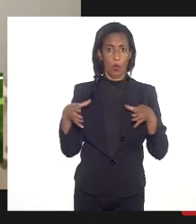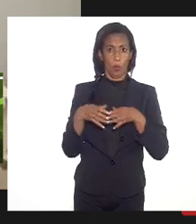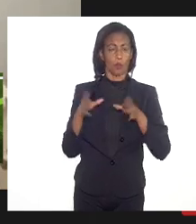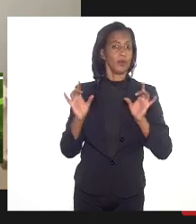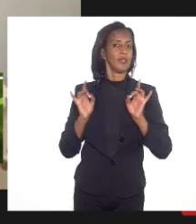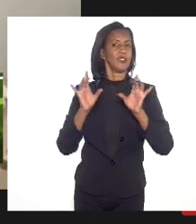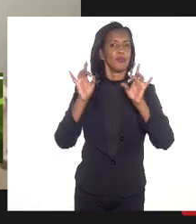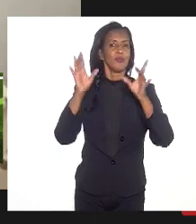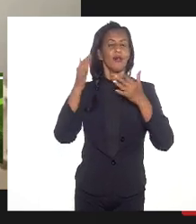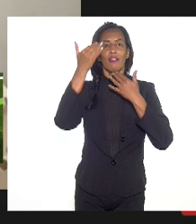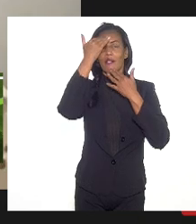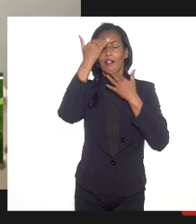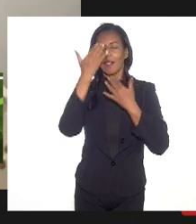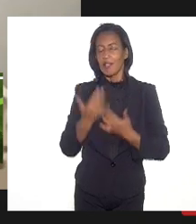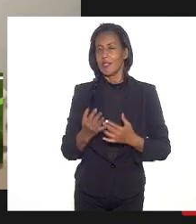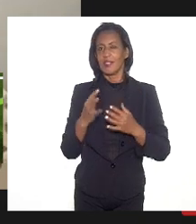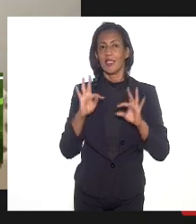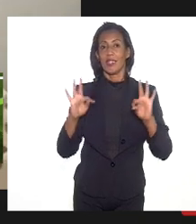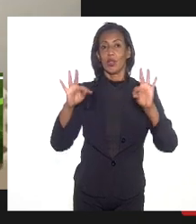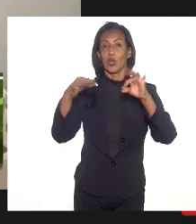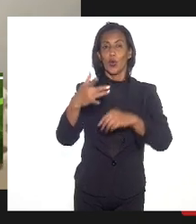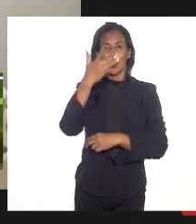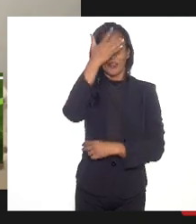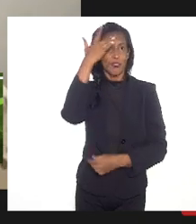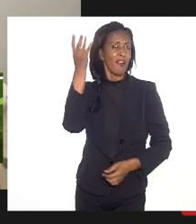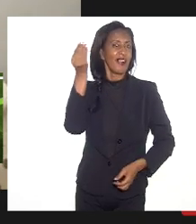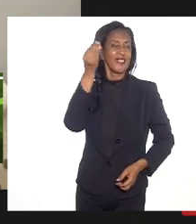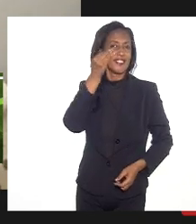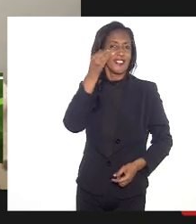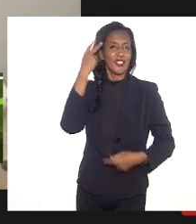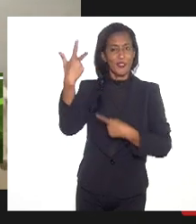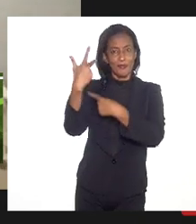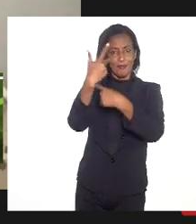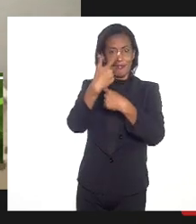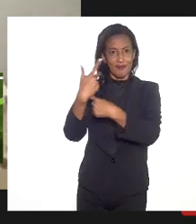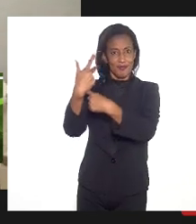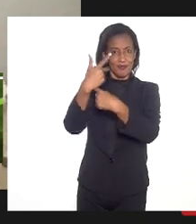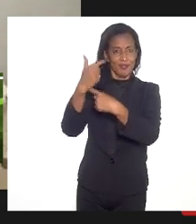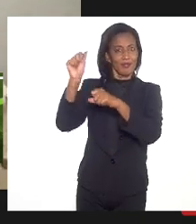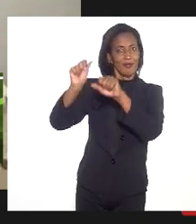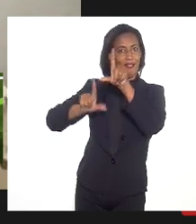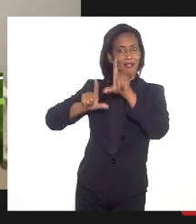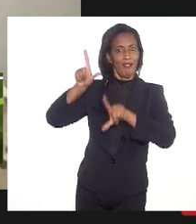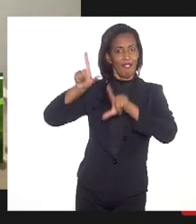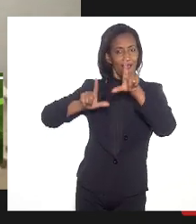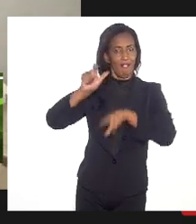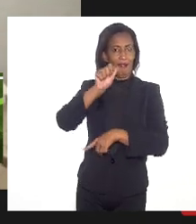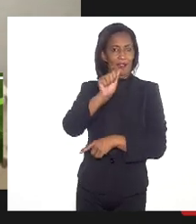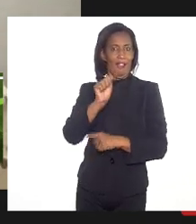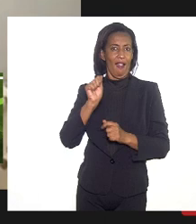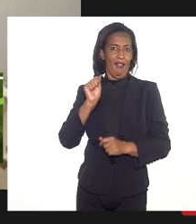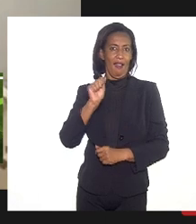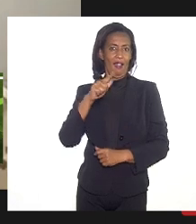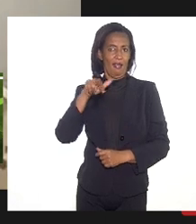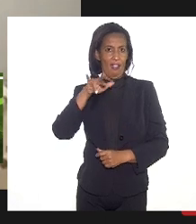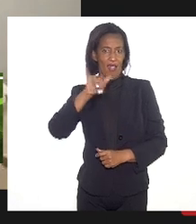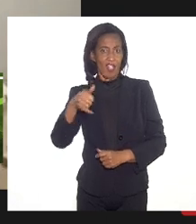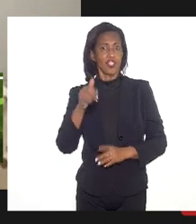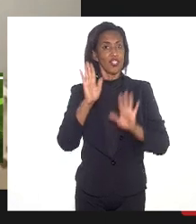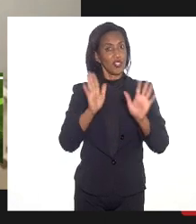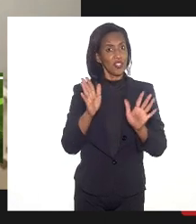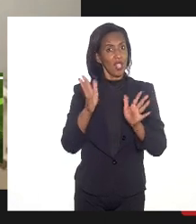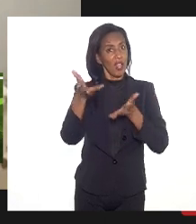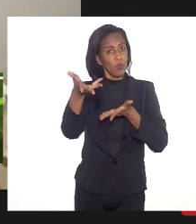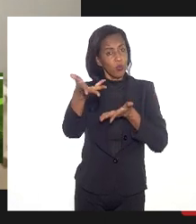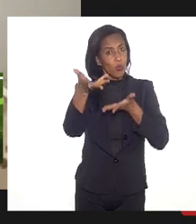Especial, agradecer aqueles e aquelas que nos assistem pela TV ALERJ e já fazer o convite